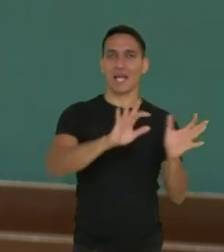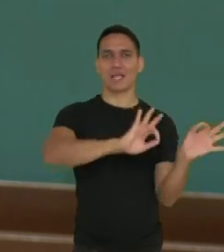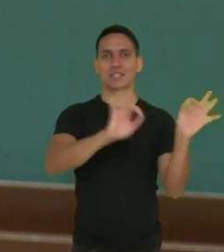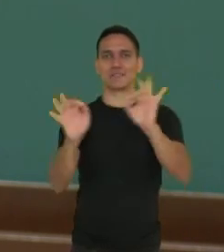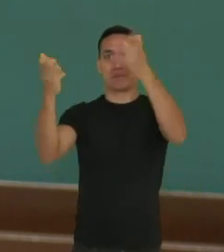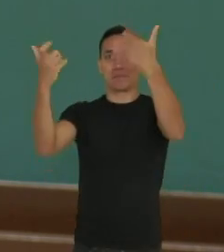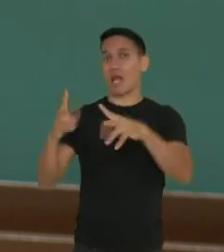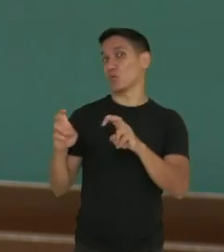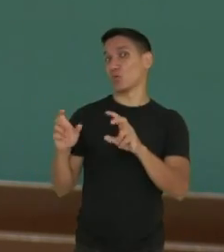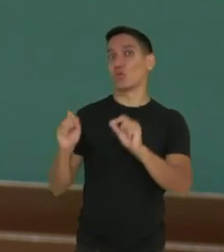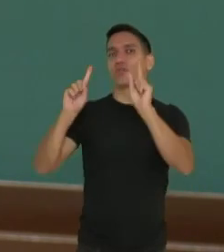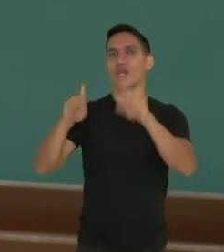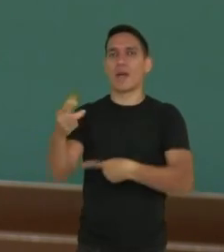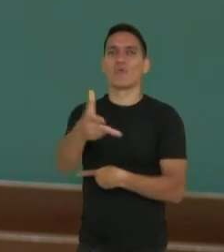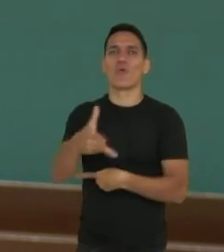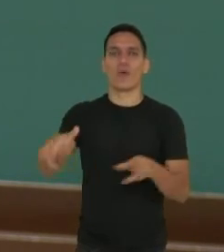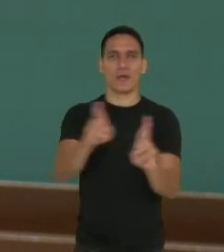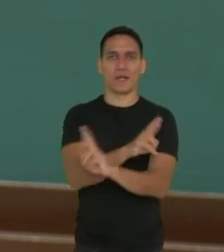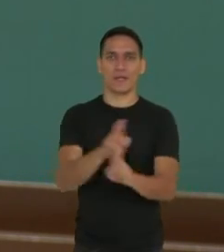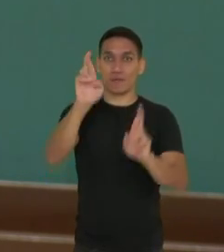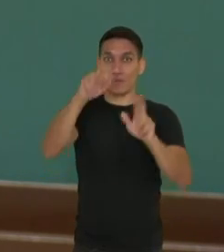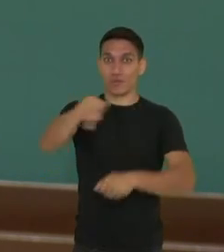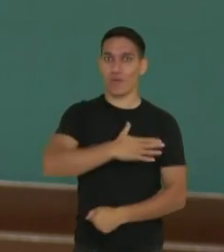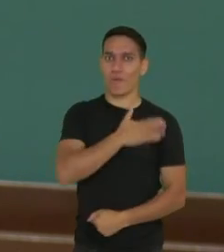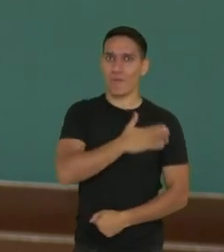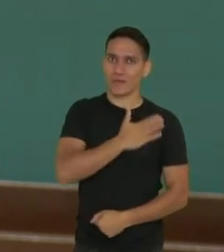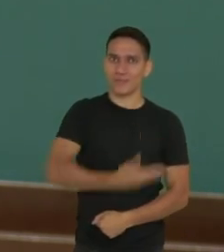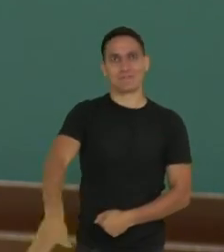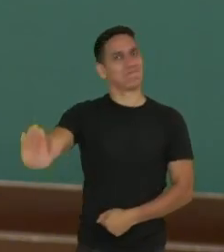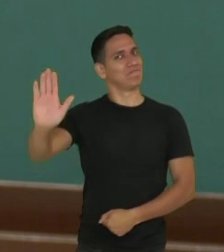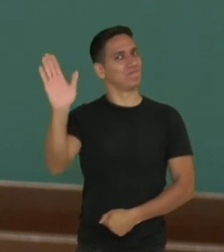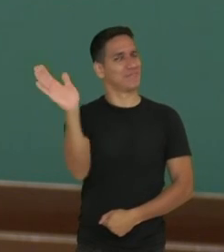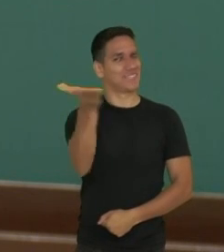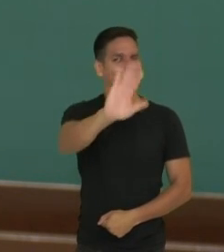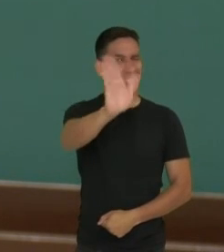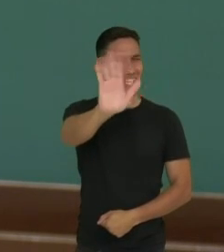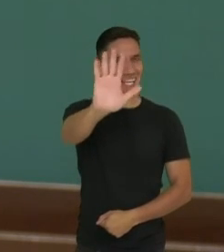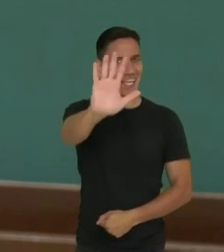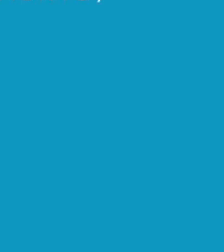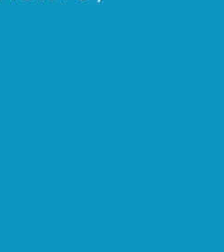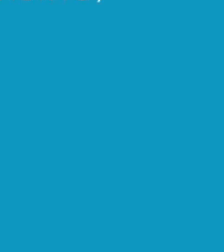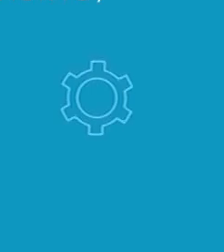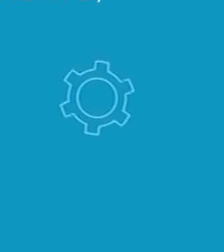vídeo, nós falamos sobre o pronome relativo. Espero que você tenha gostado. Até breve!